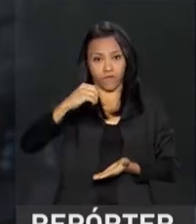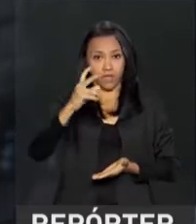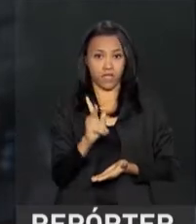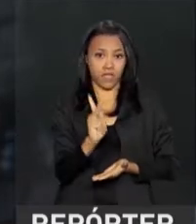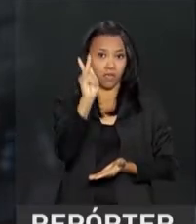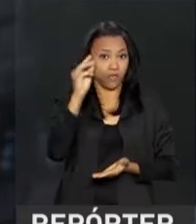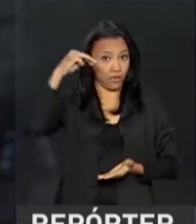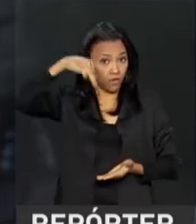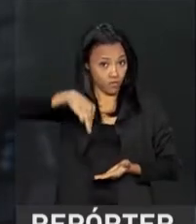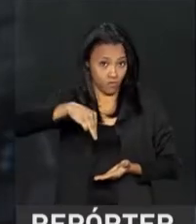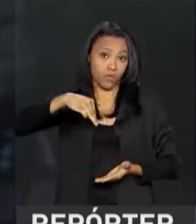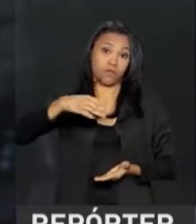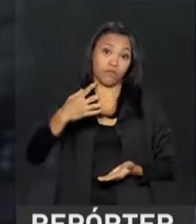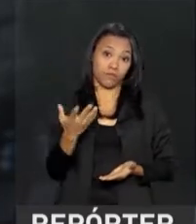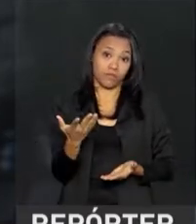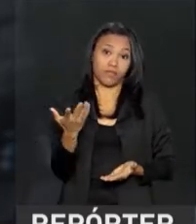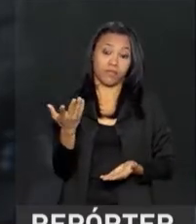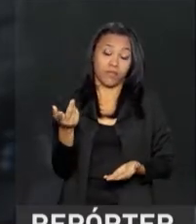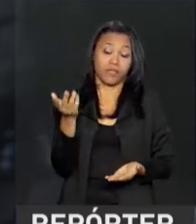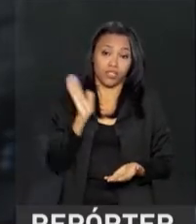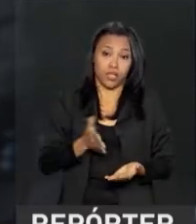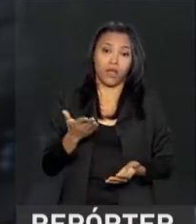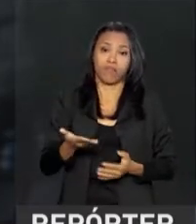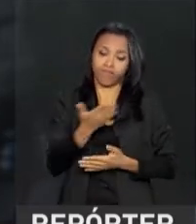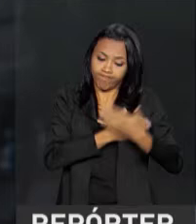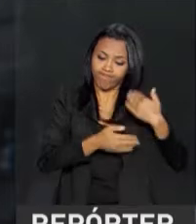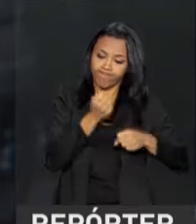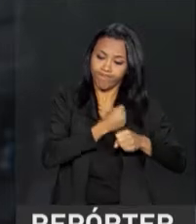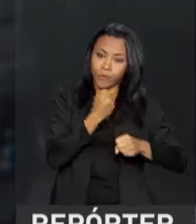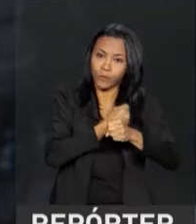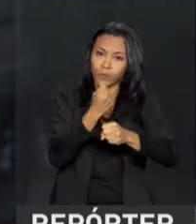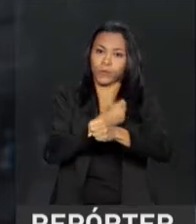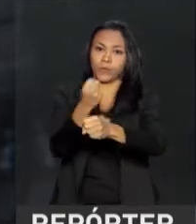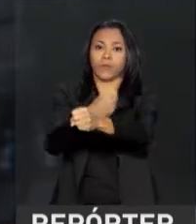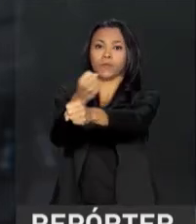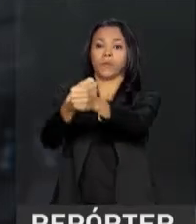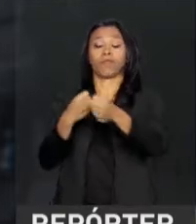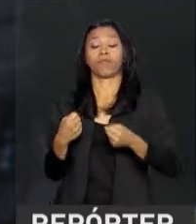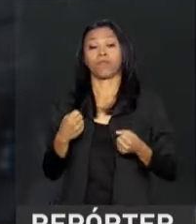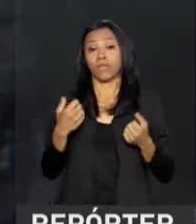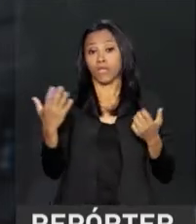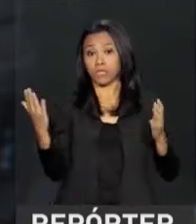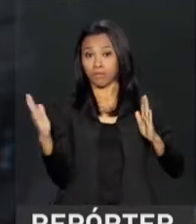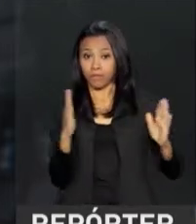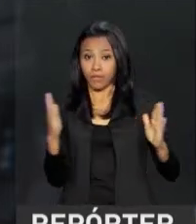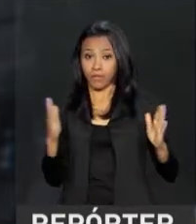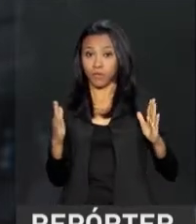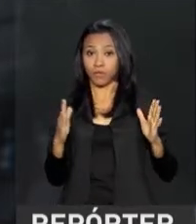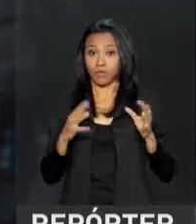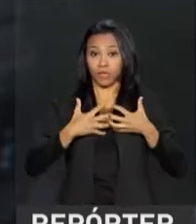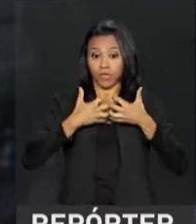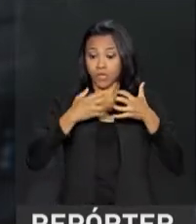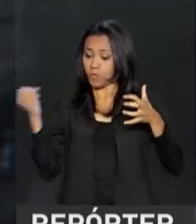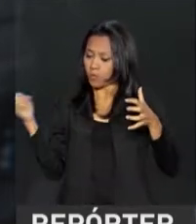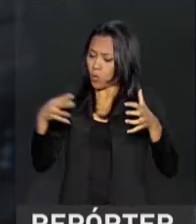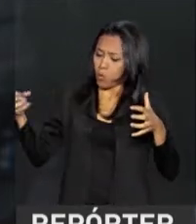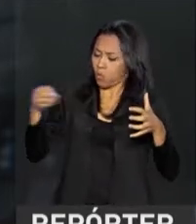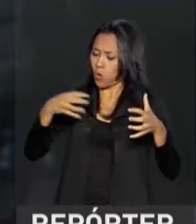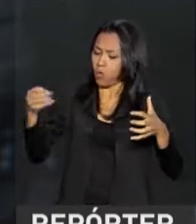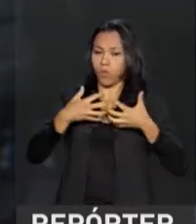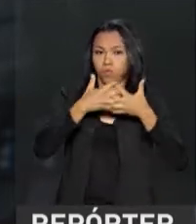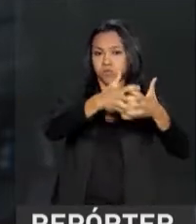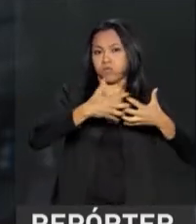asfaltados inclusive que já estão em obras e no período de pico do escoamento da produção agrícola até 2.000 caminhões